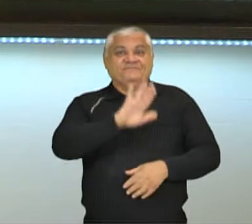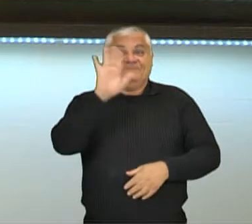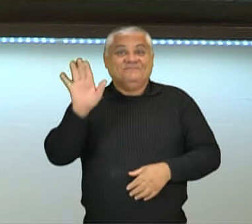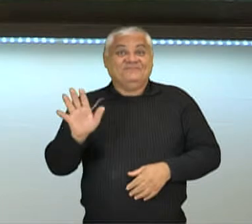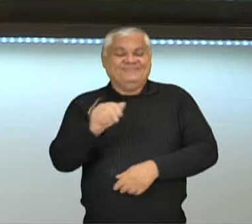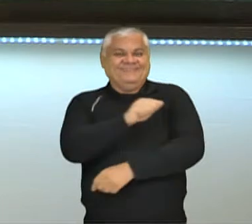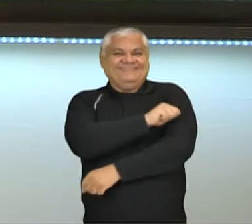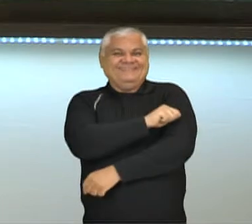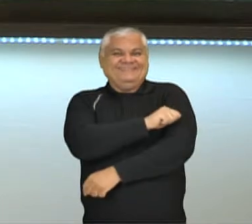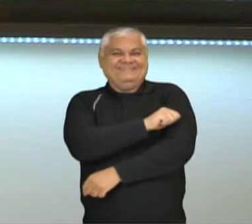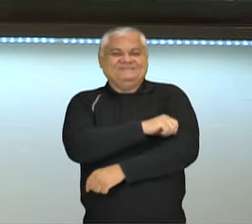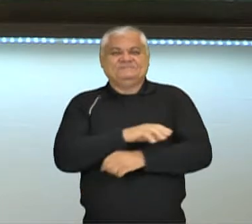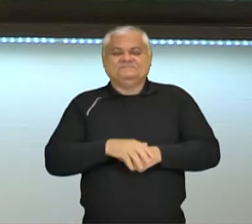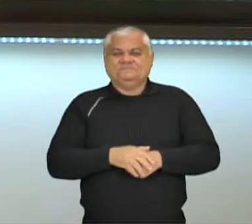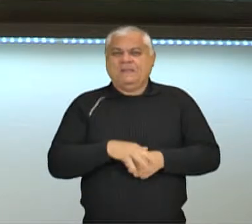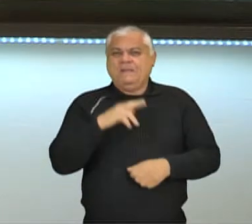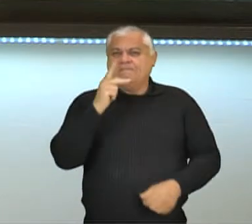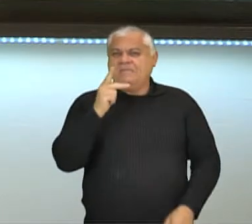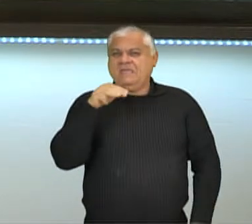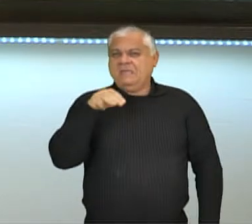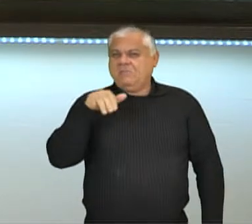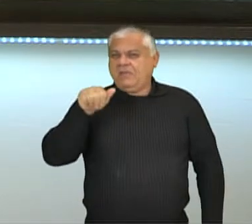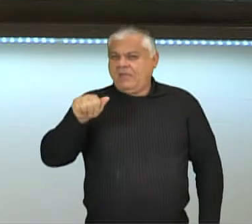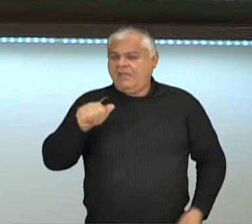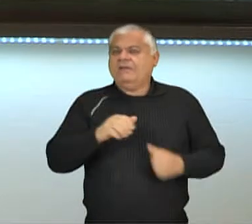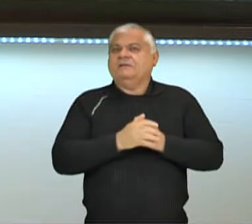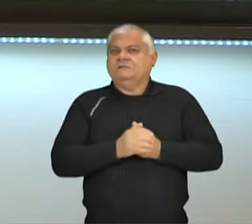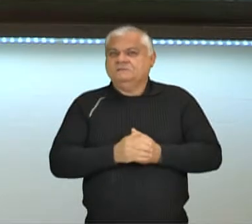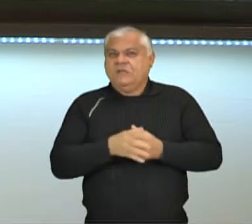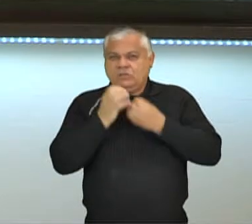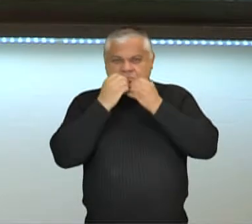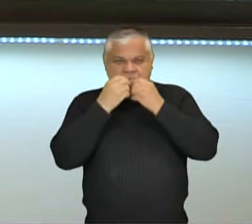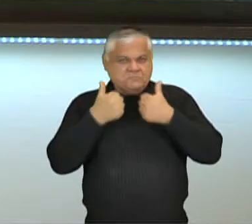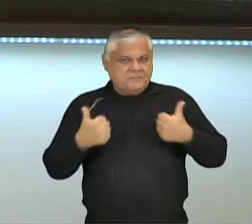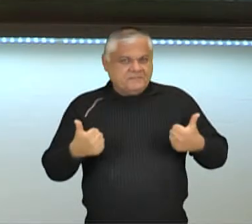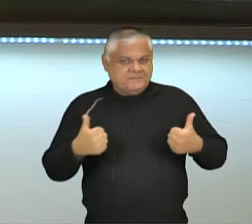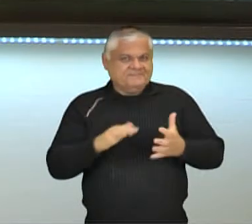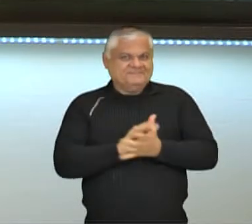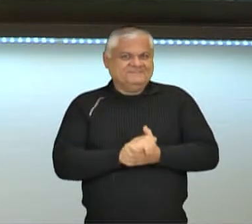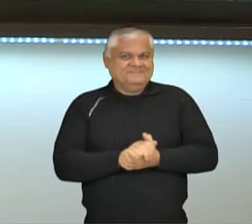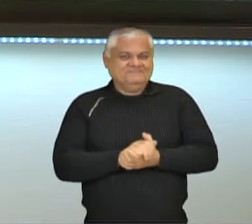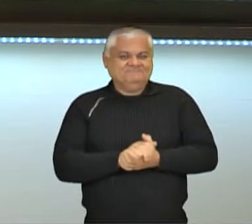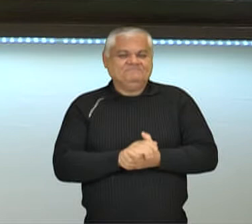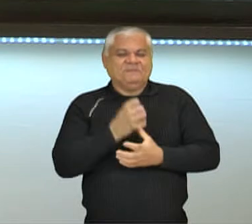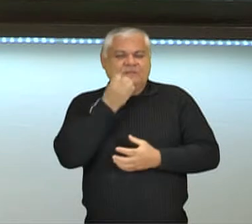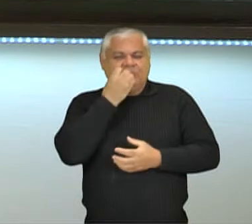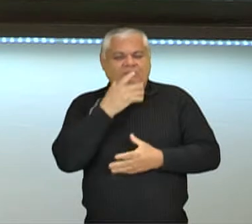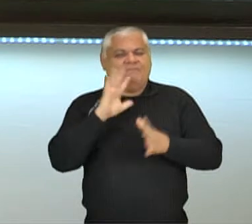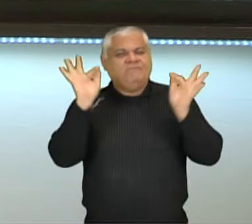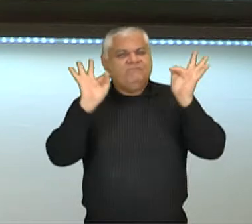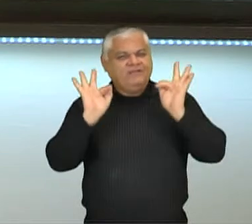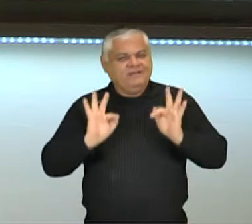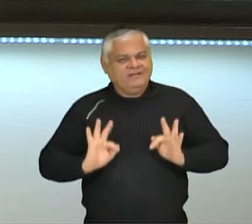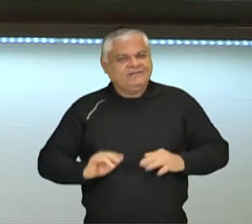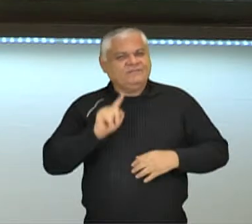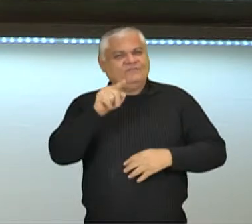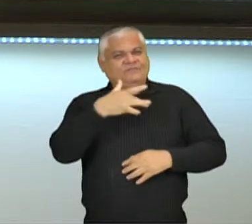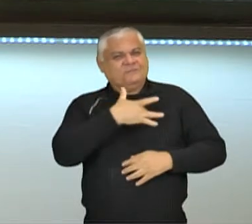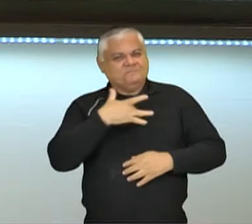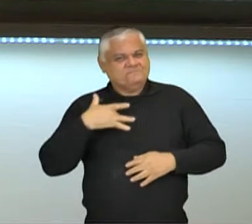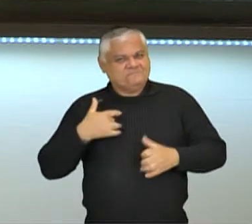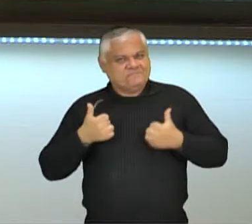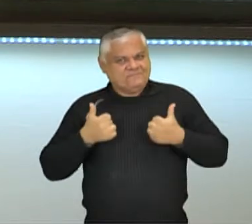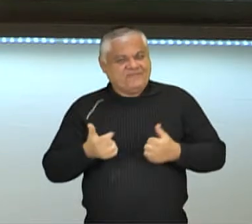Olá, estudantes do programa Mais Aprendizagem. Tudo bem com vocês? Que bom, fico feliz que vocês estejam